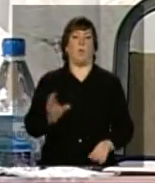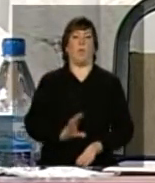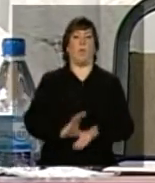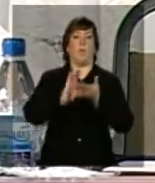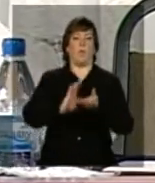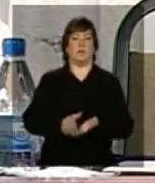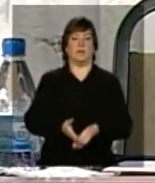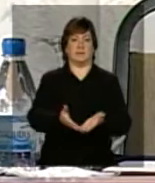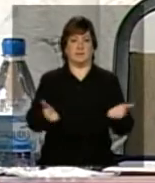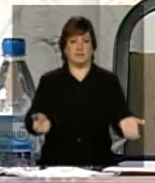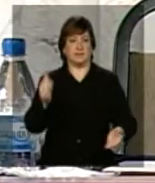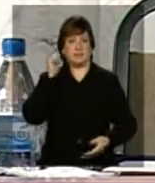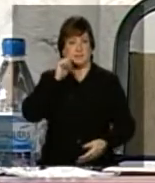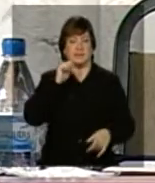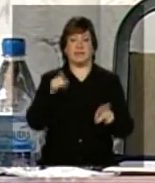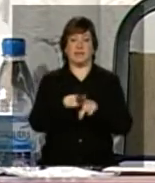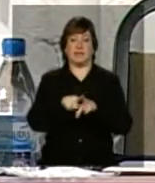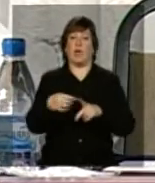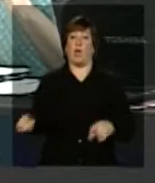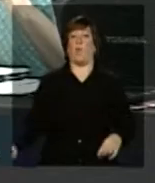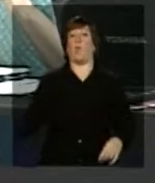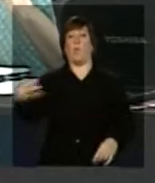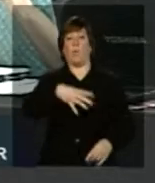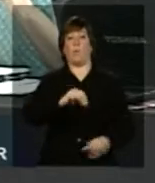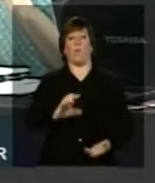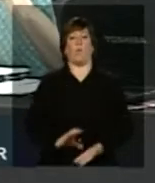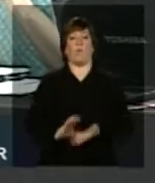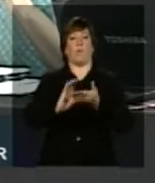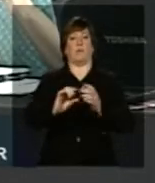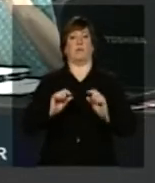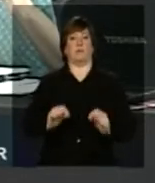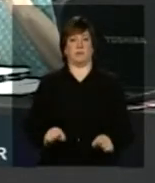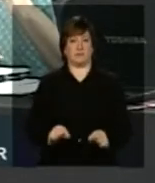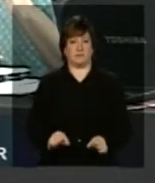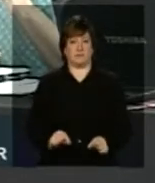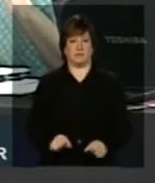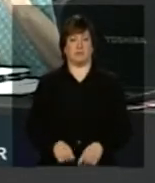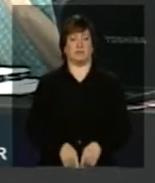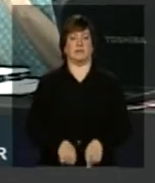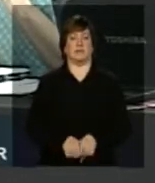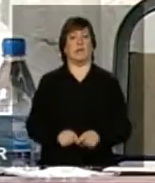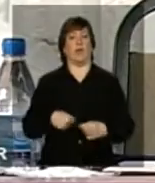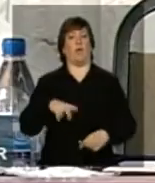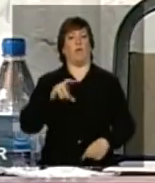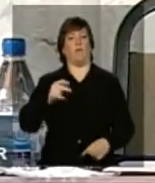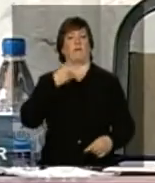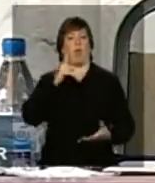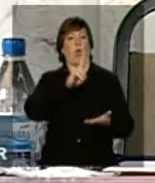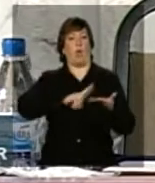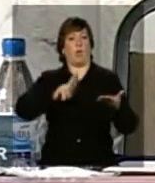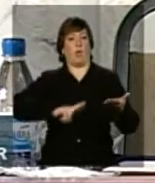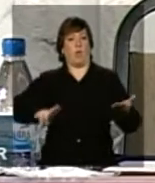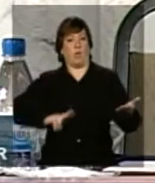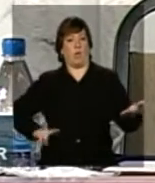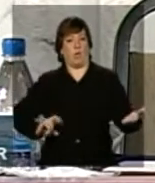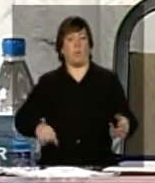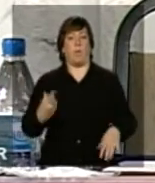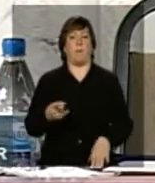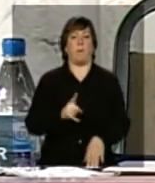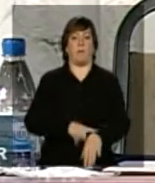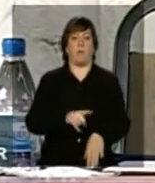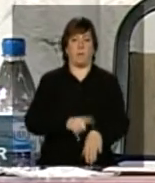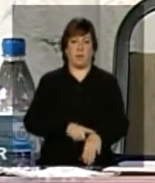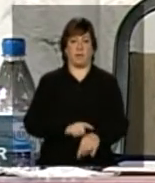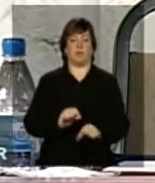conselheiras e também as novas conselheiras, que eu vou nominá-las no